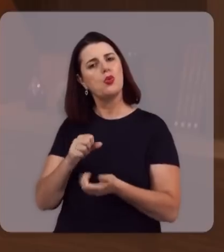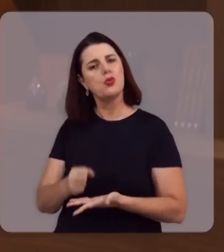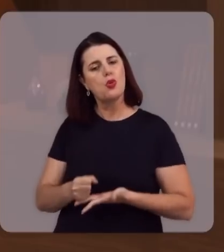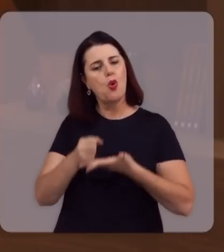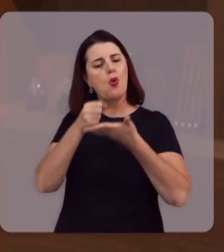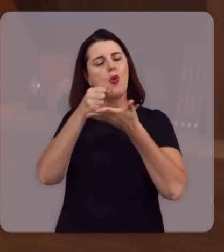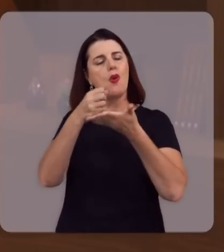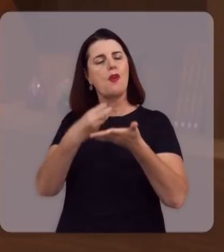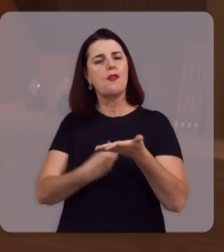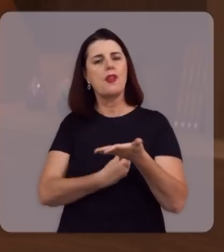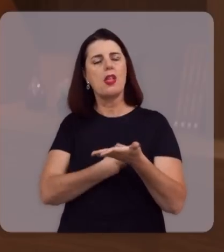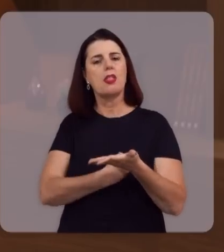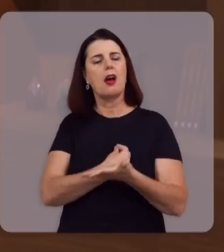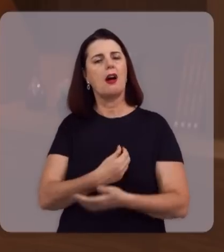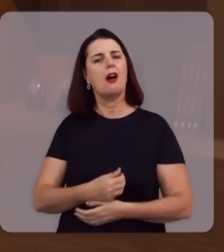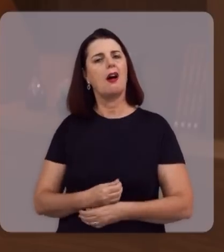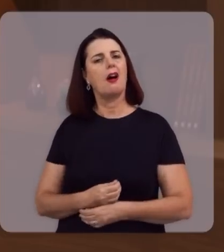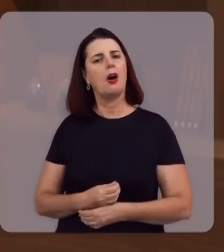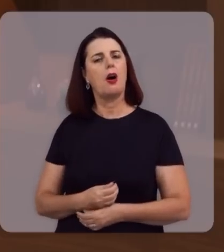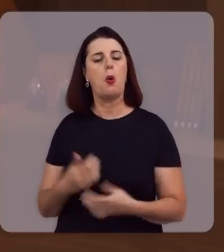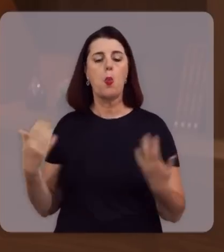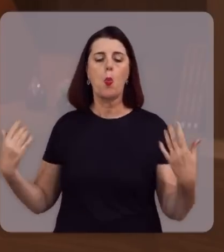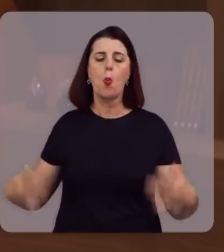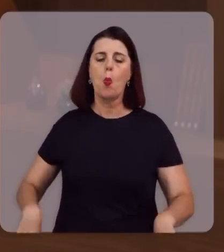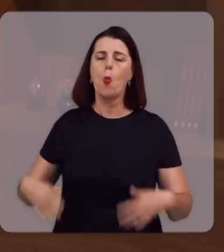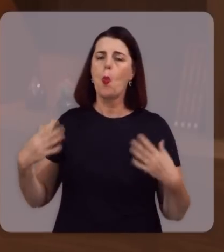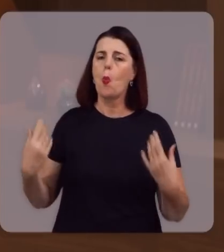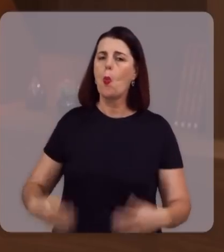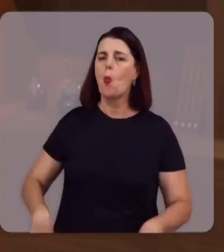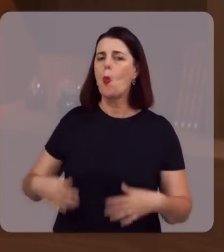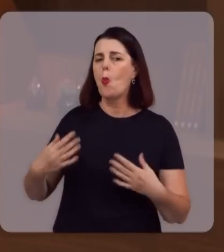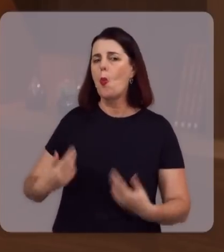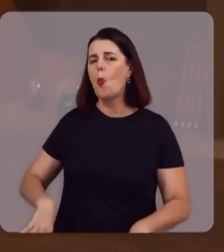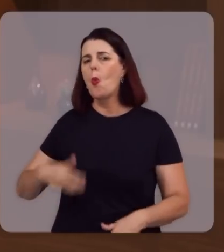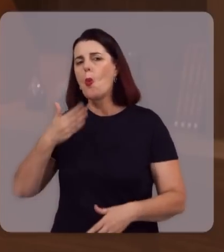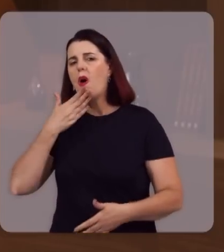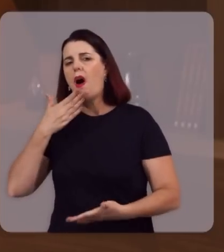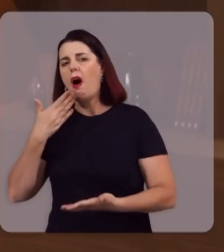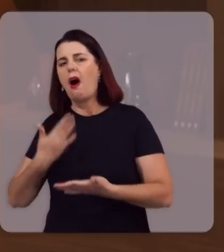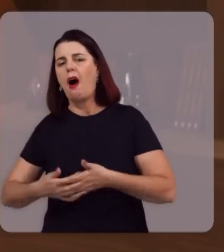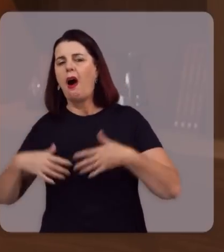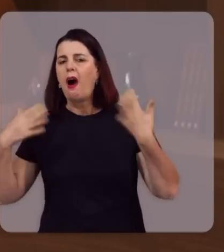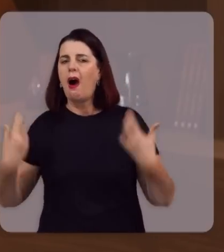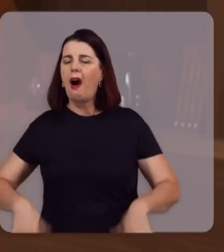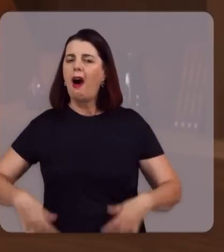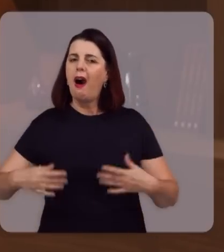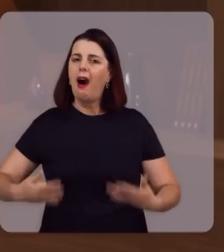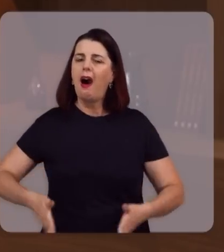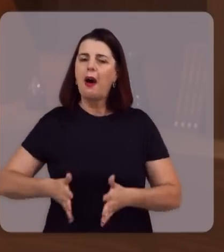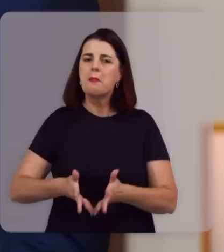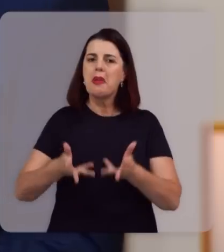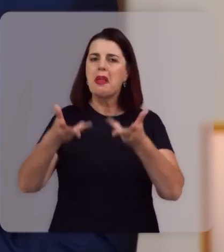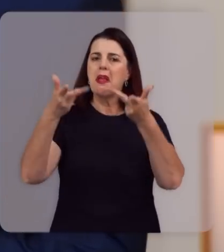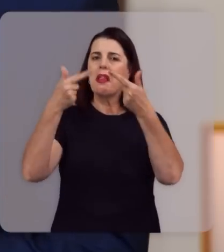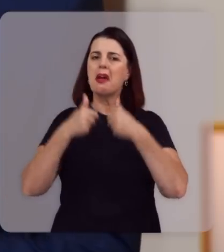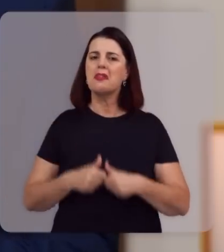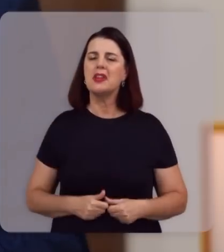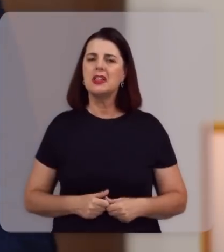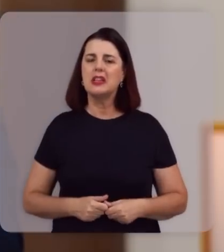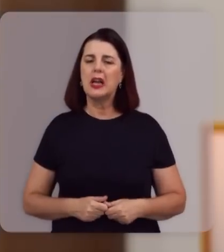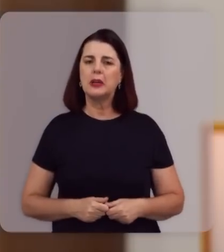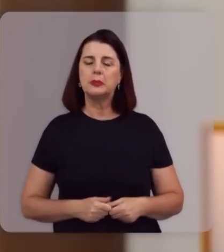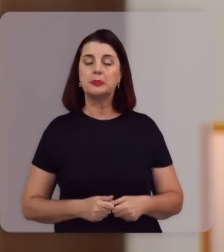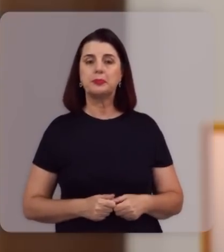vida, o doador da vida. Oh, que milagre extraordinário, que mistério sublime! Mas